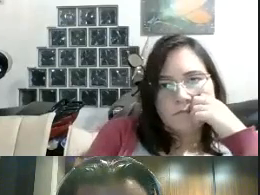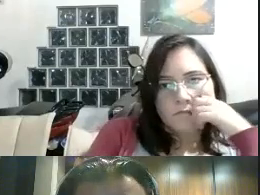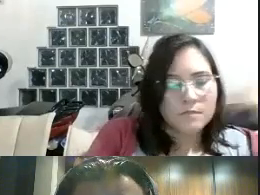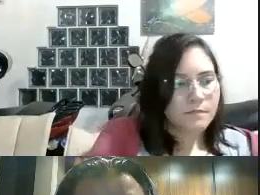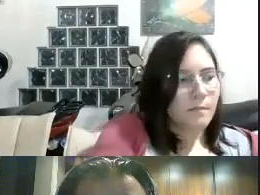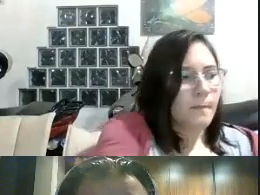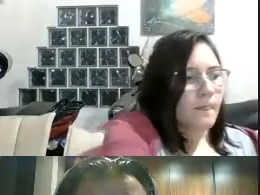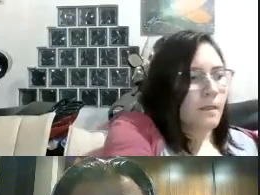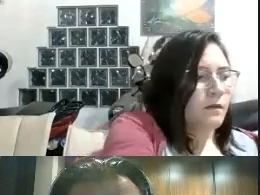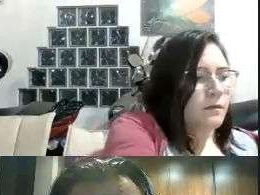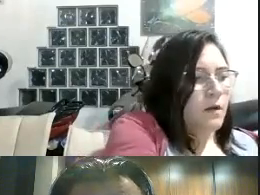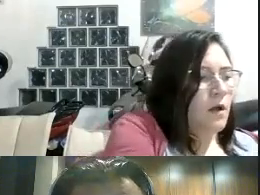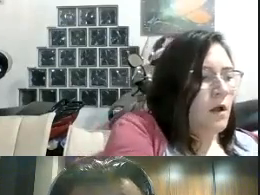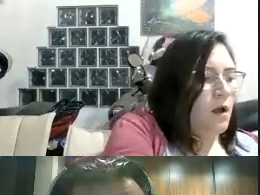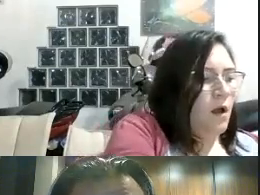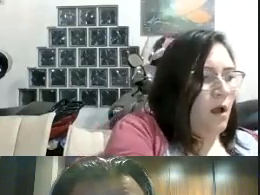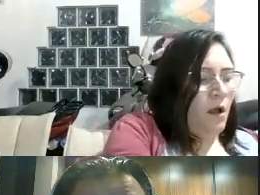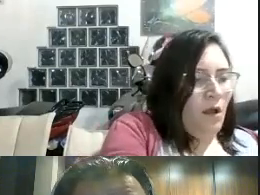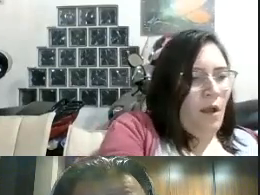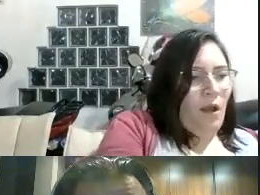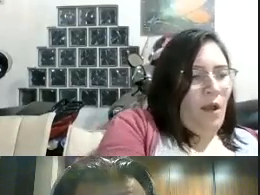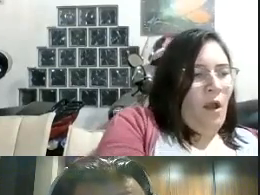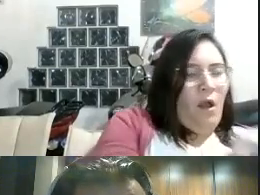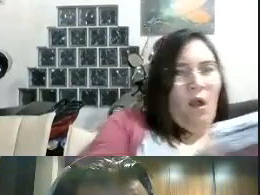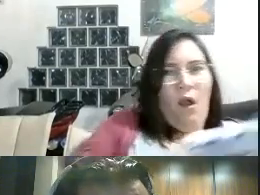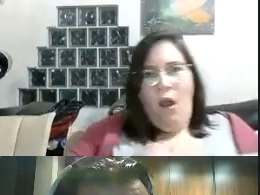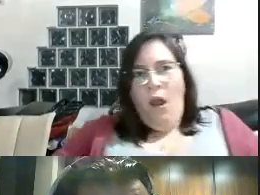Pesca, por mais que pareça insignificante,